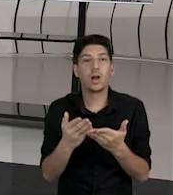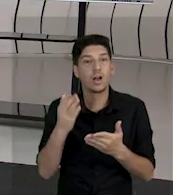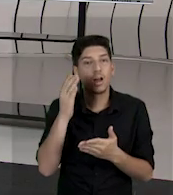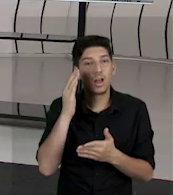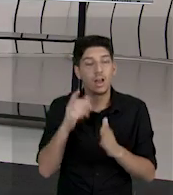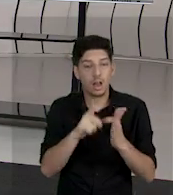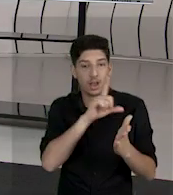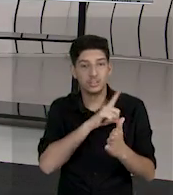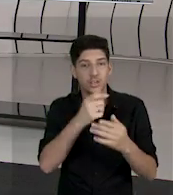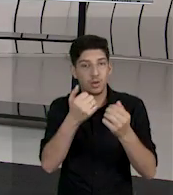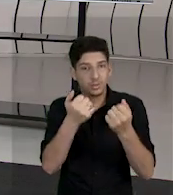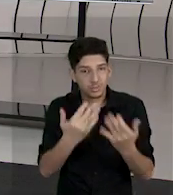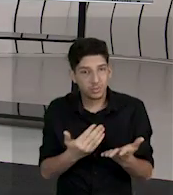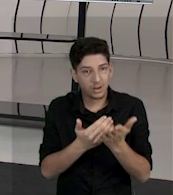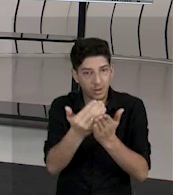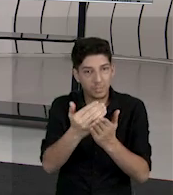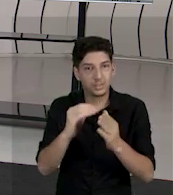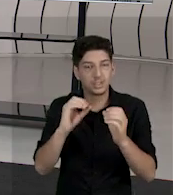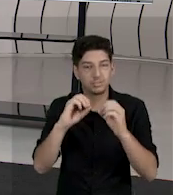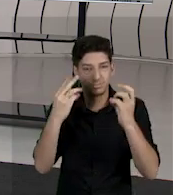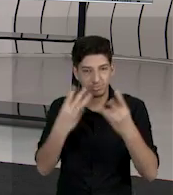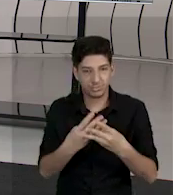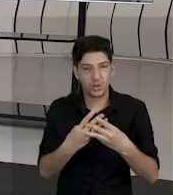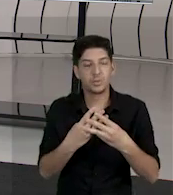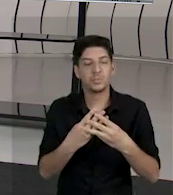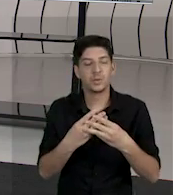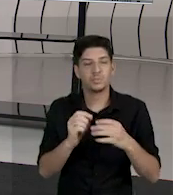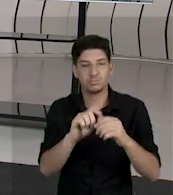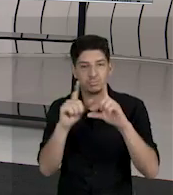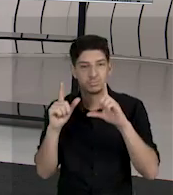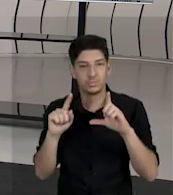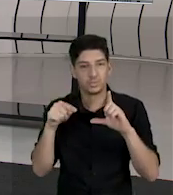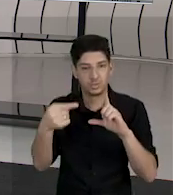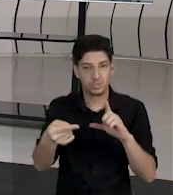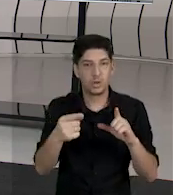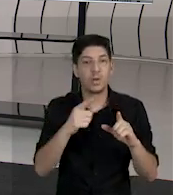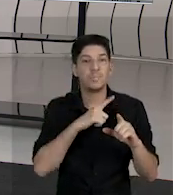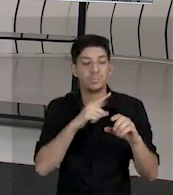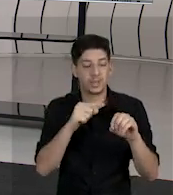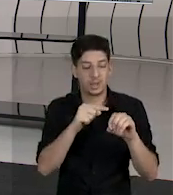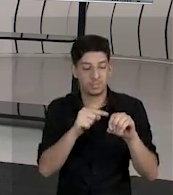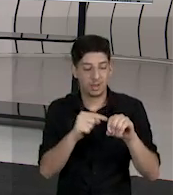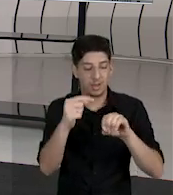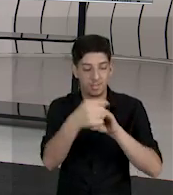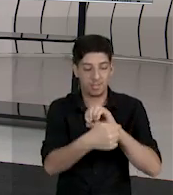passar para o próximo slide, é que entre a córnea e o cristalino,